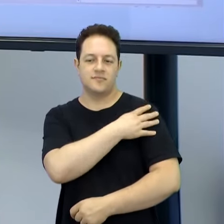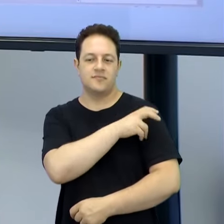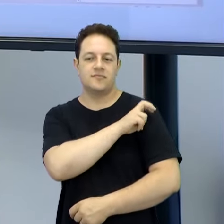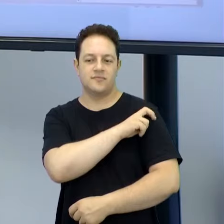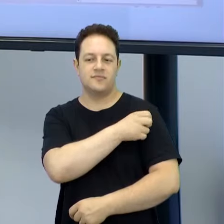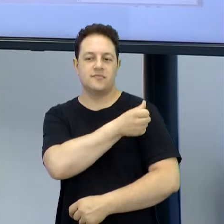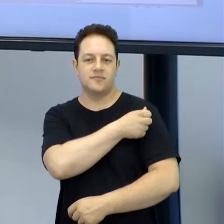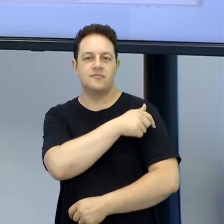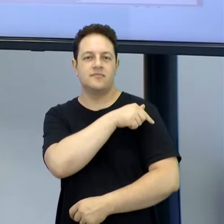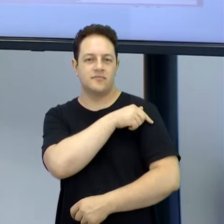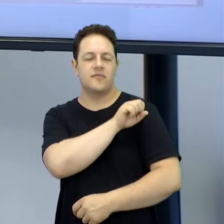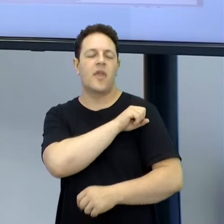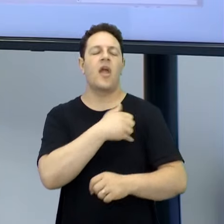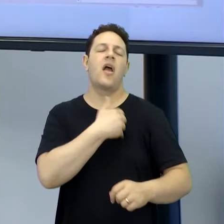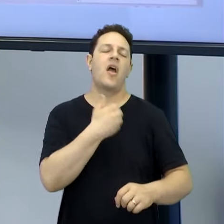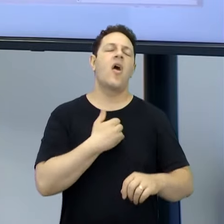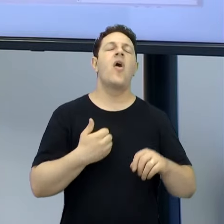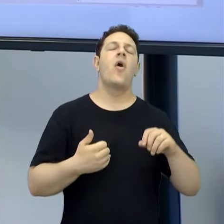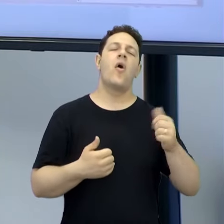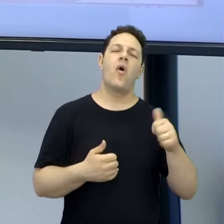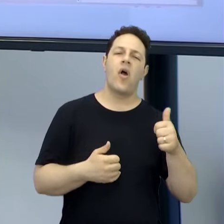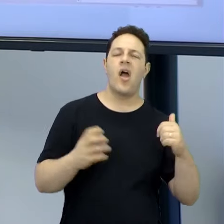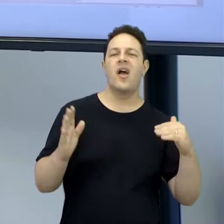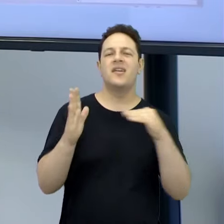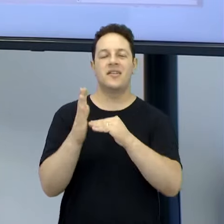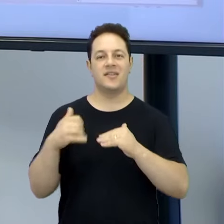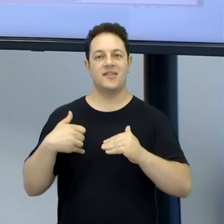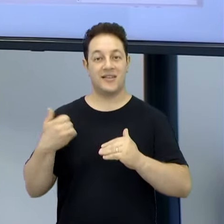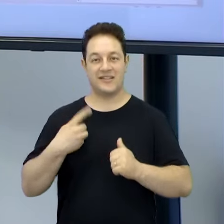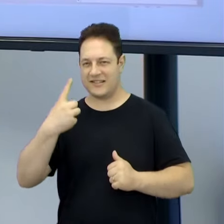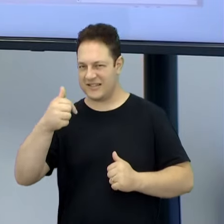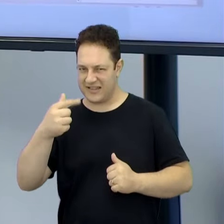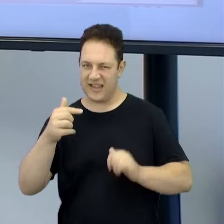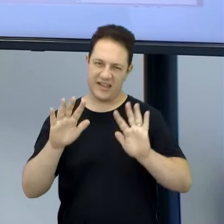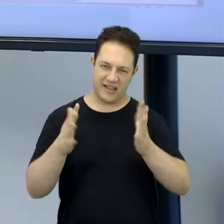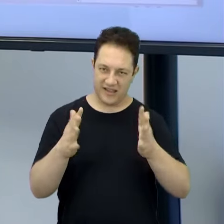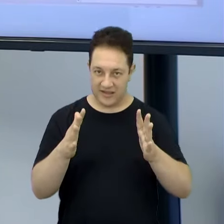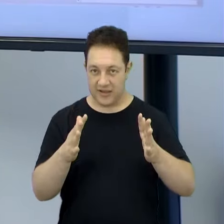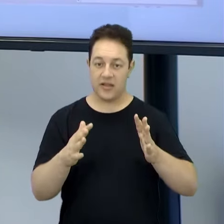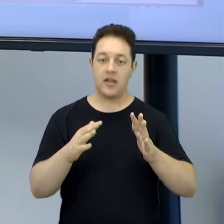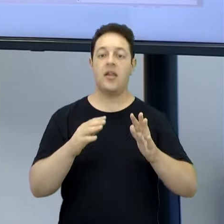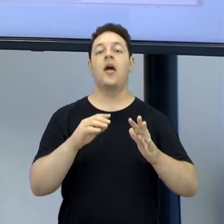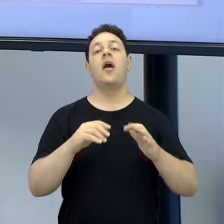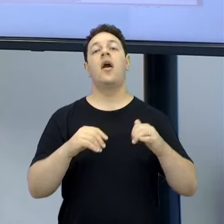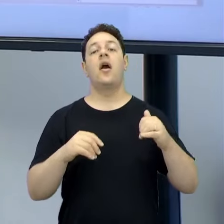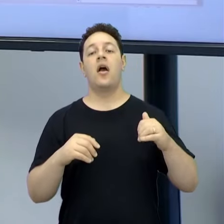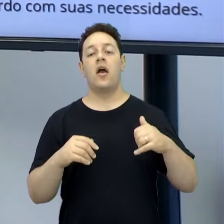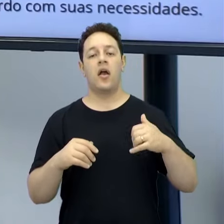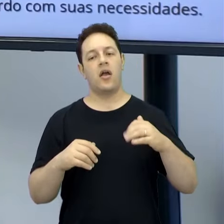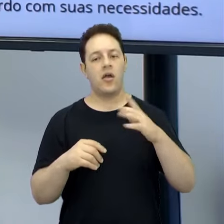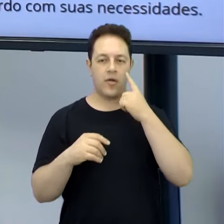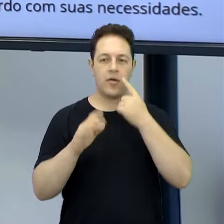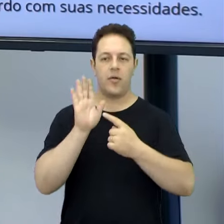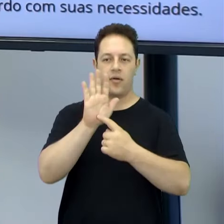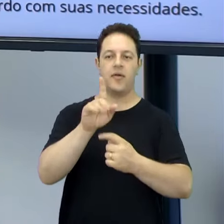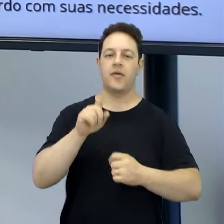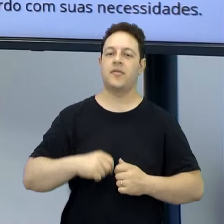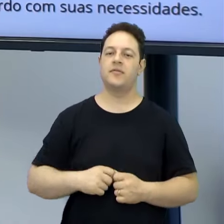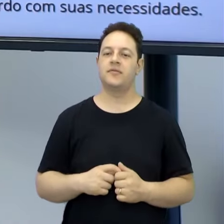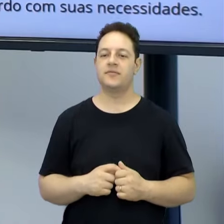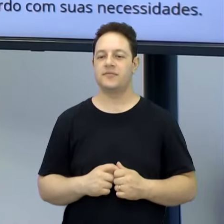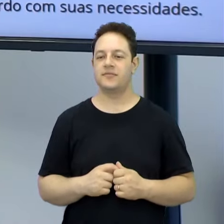Dos 11 aos 17 anos, quando a gente acaba o ensino médio, dos 11, vou mostrar para vocês. Então,